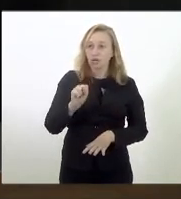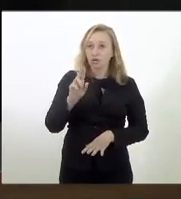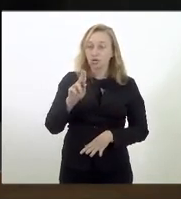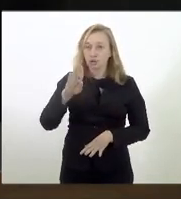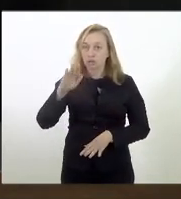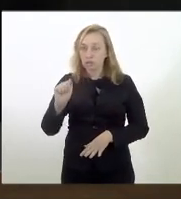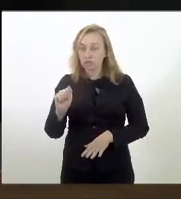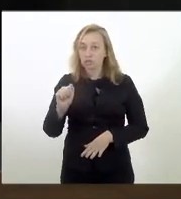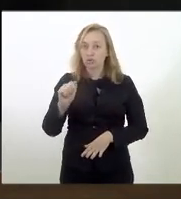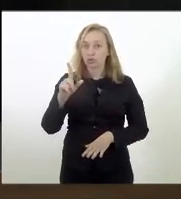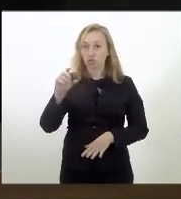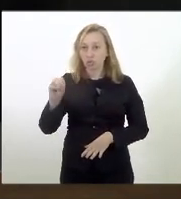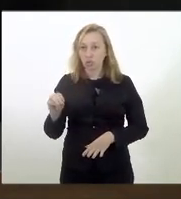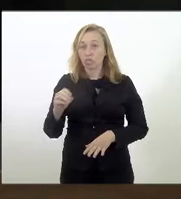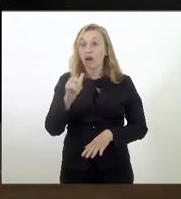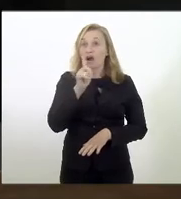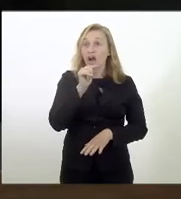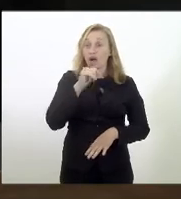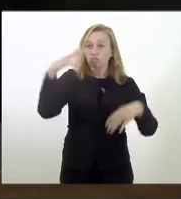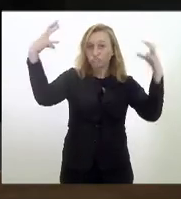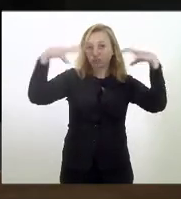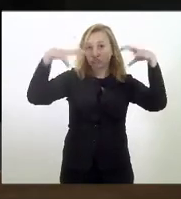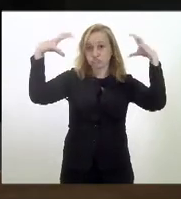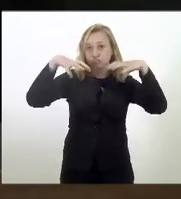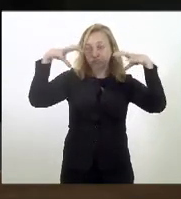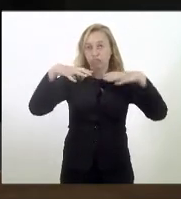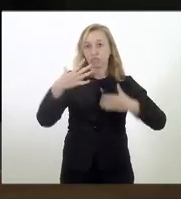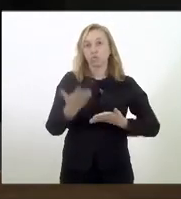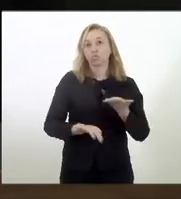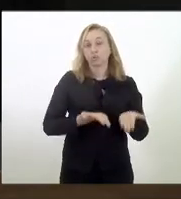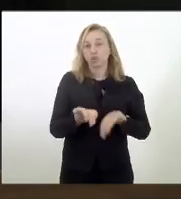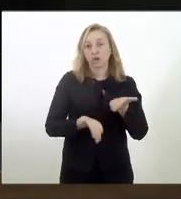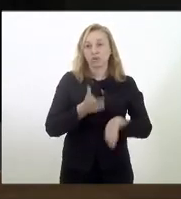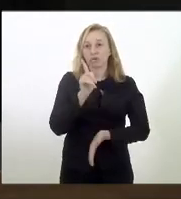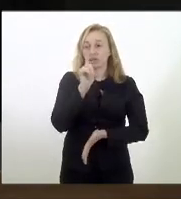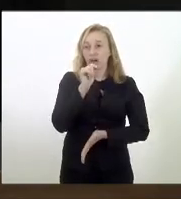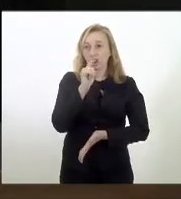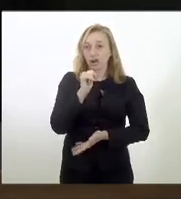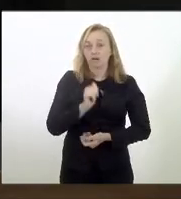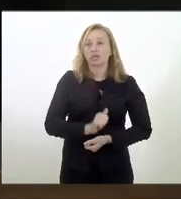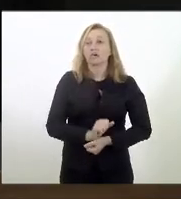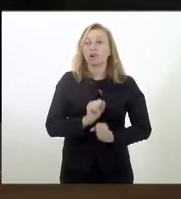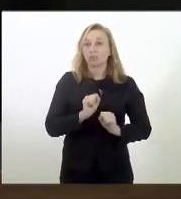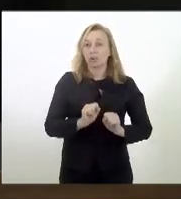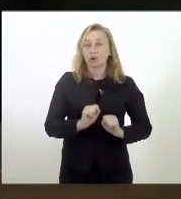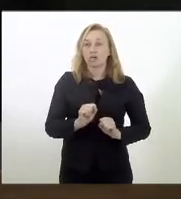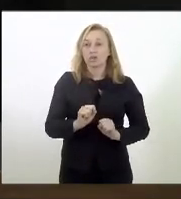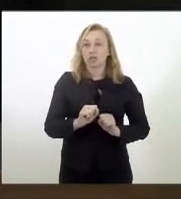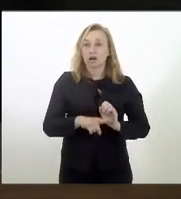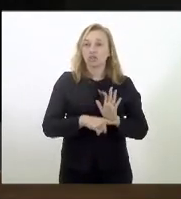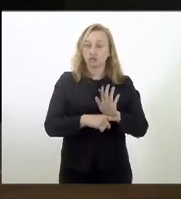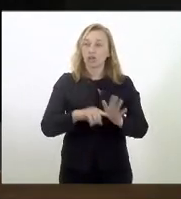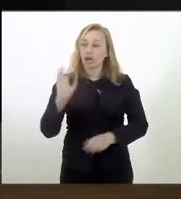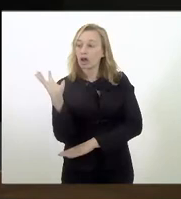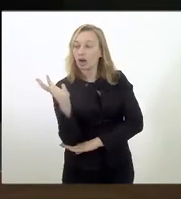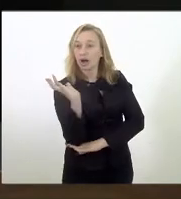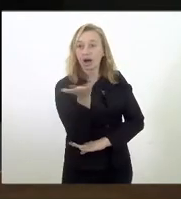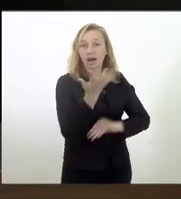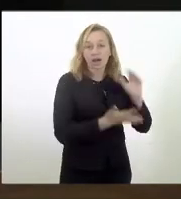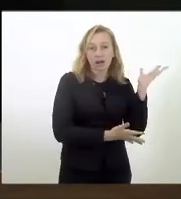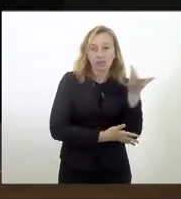chuva, para que a gente possa, além de garantirmos árvores, também